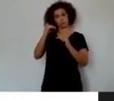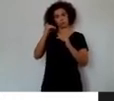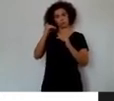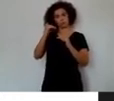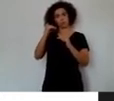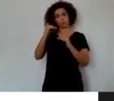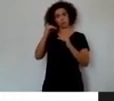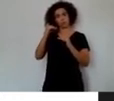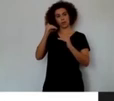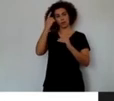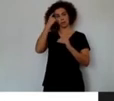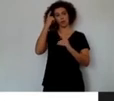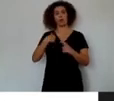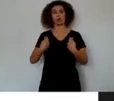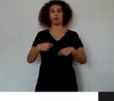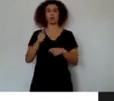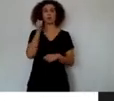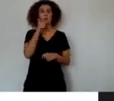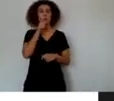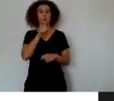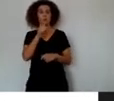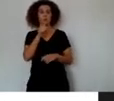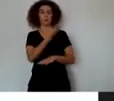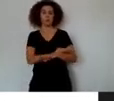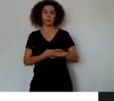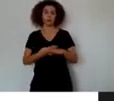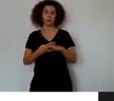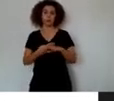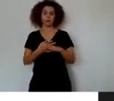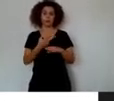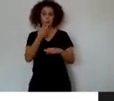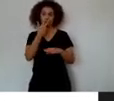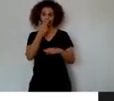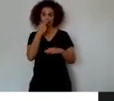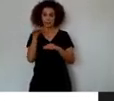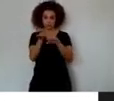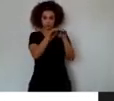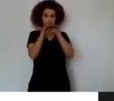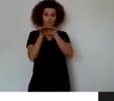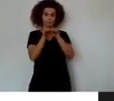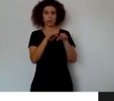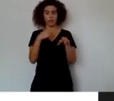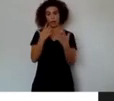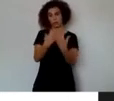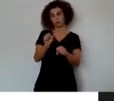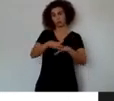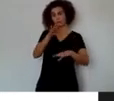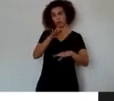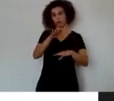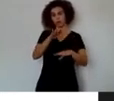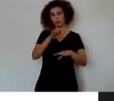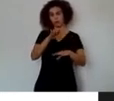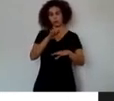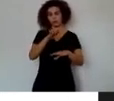estar com uma mulher branca para poder completar esse ciclo, né? A gente vê exemplos muito claros na mídia, e o negro, quando